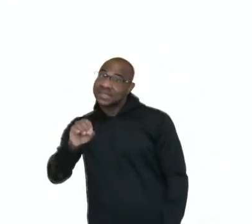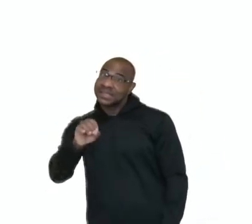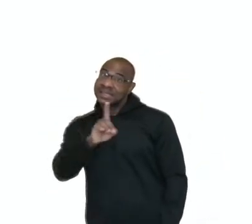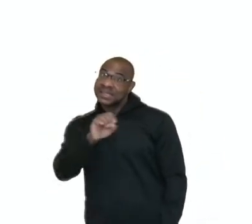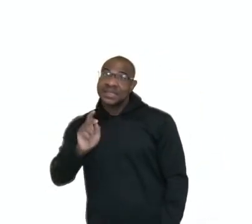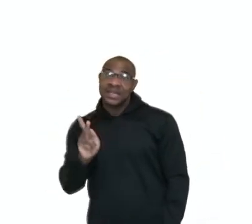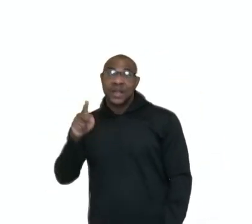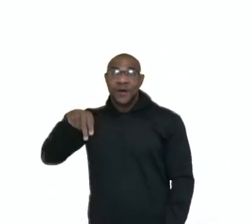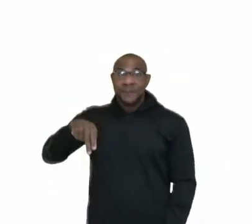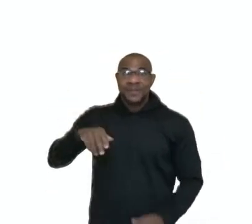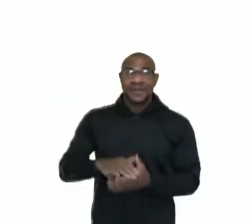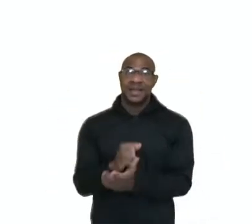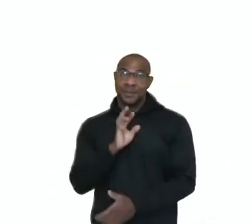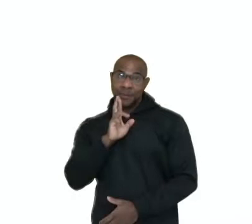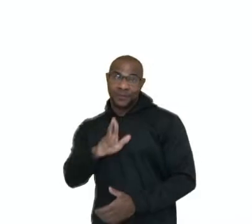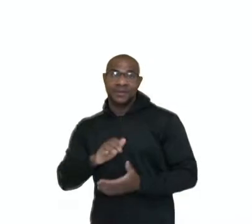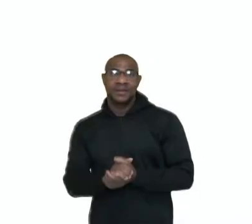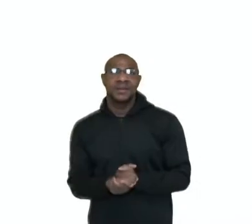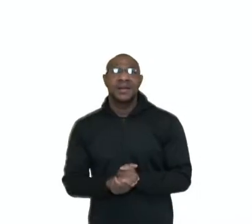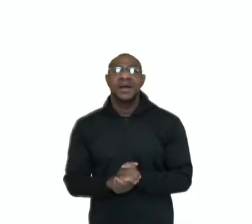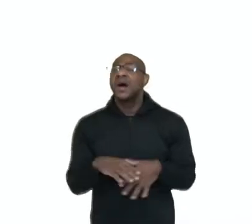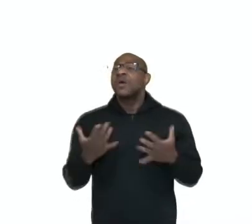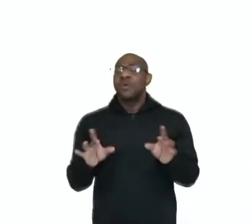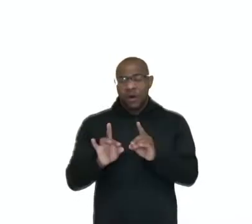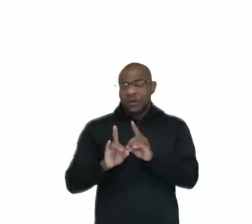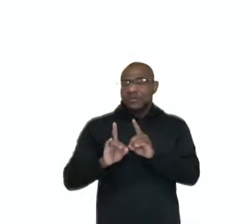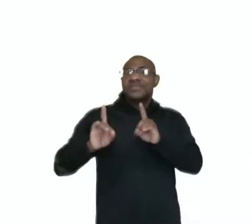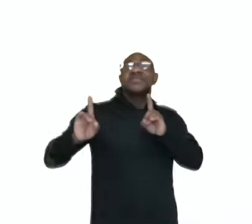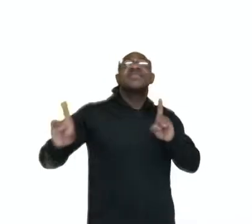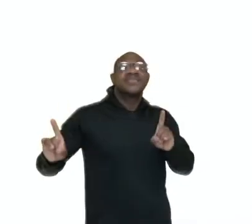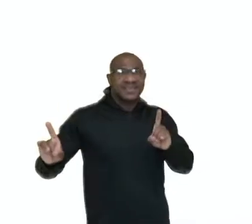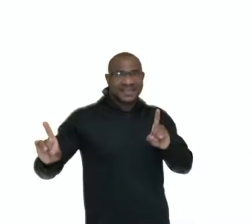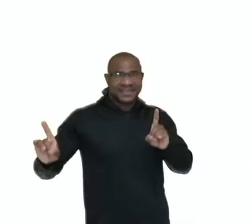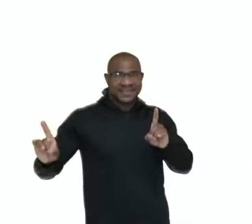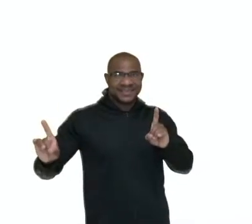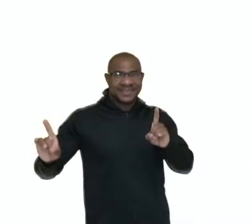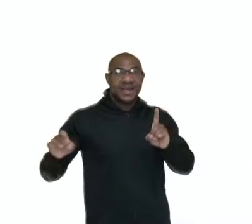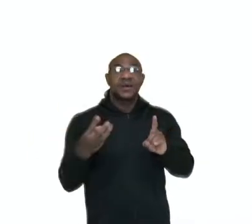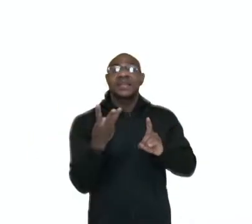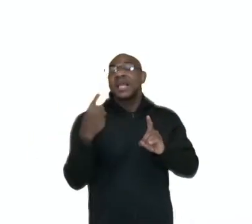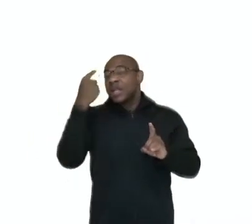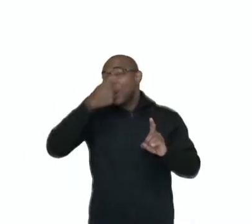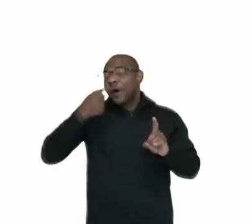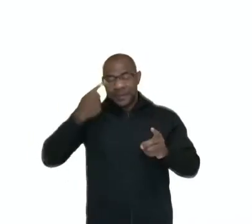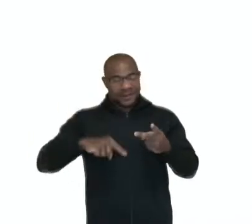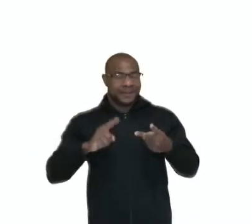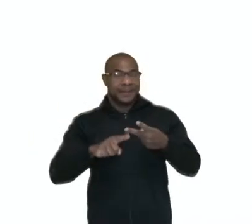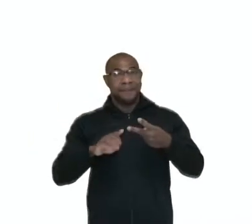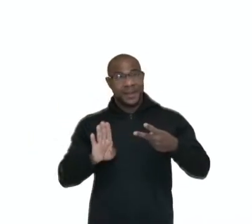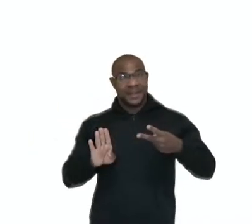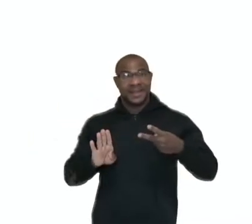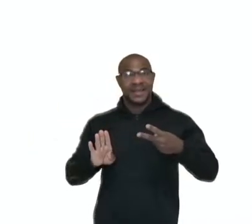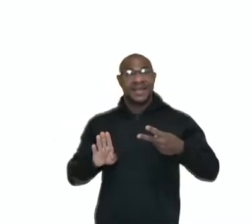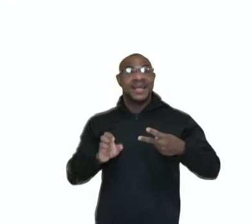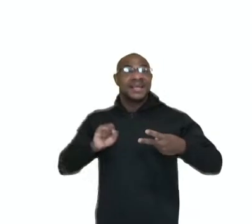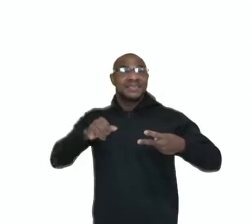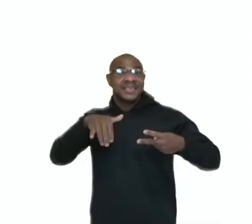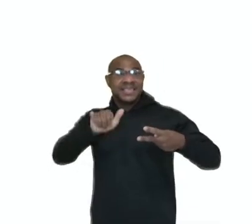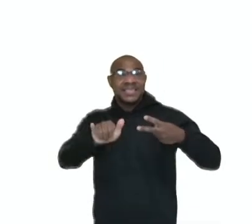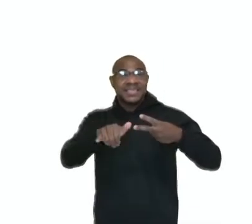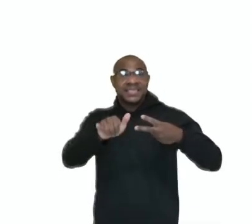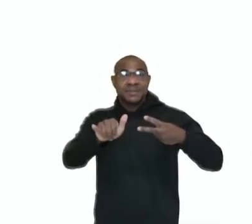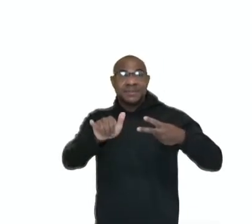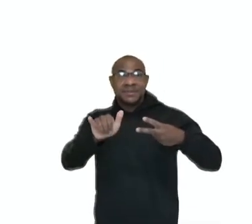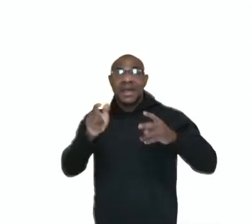Responda. Que distância ele percorre em 3 horas? Letra B. Se Y representa